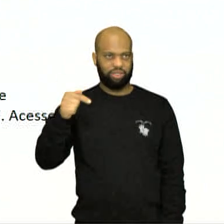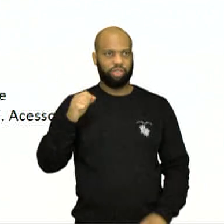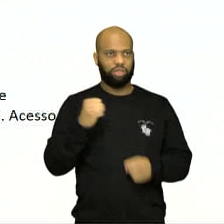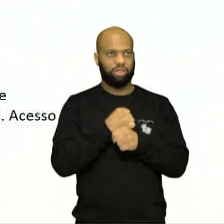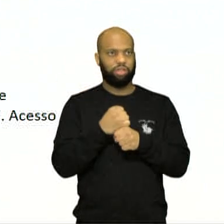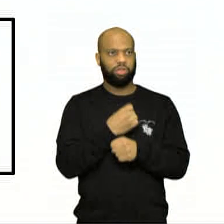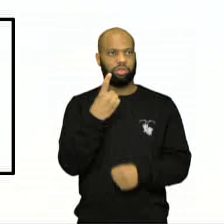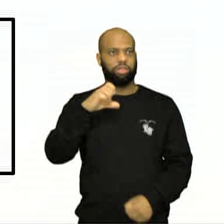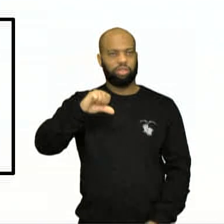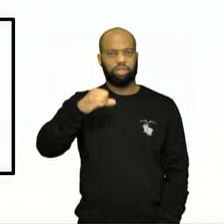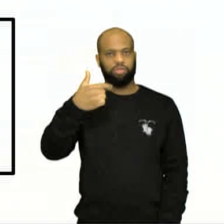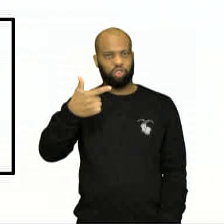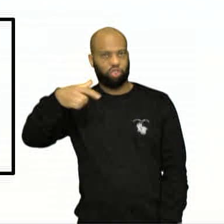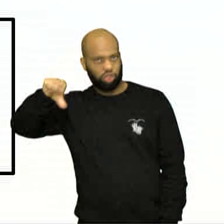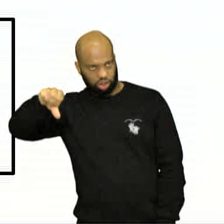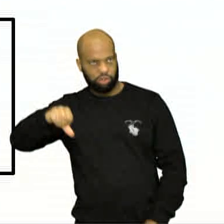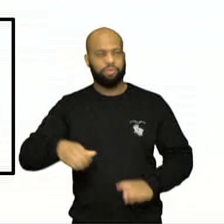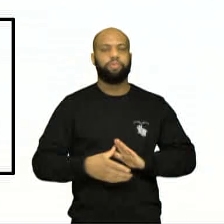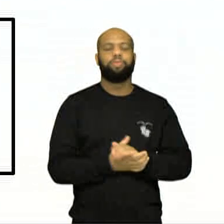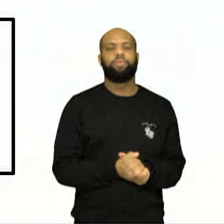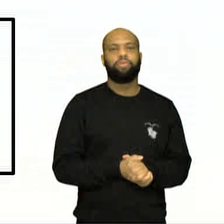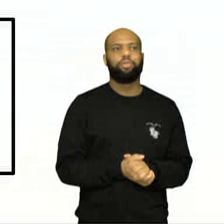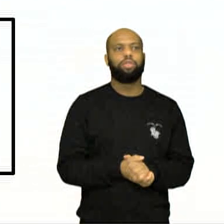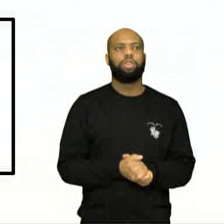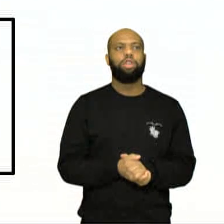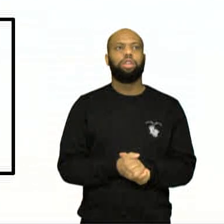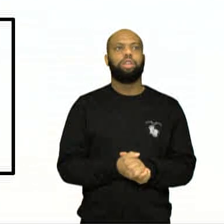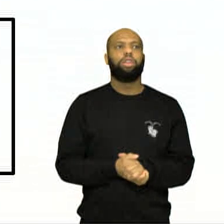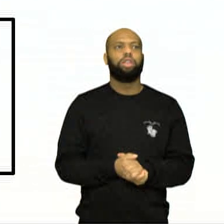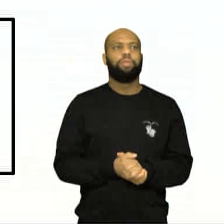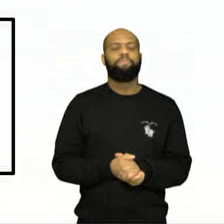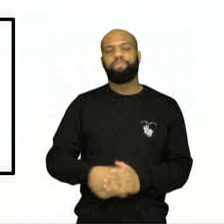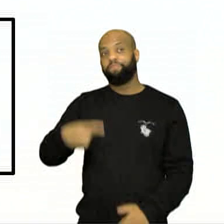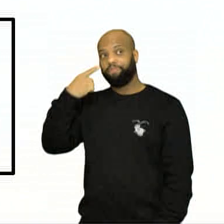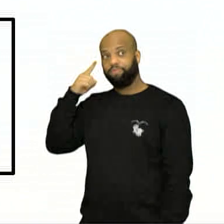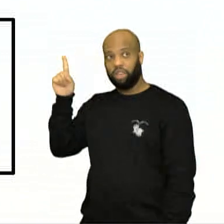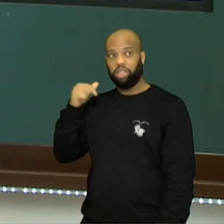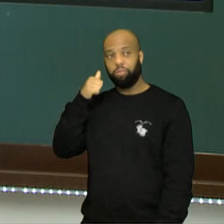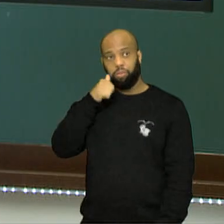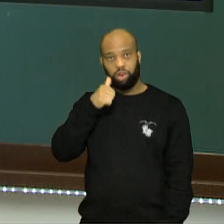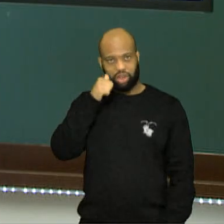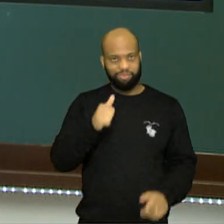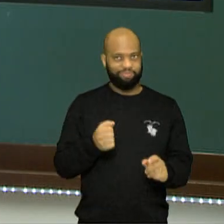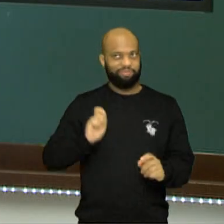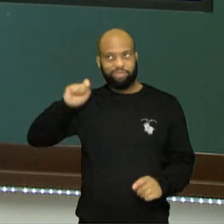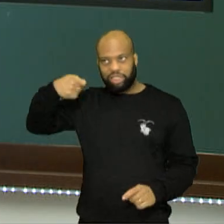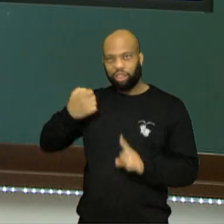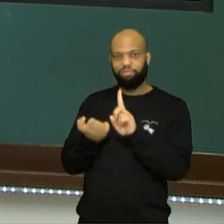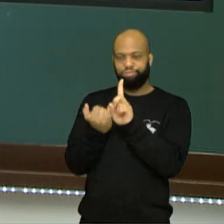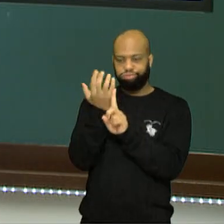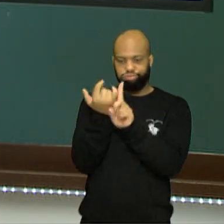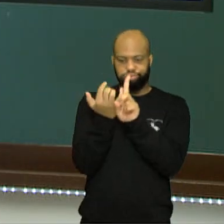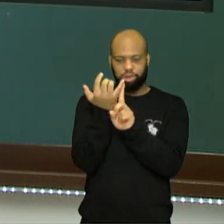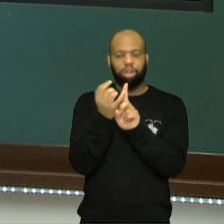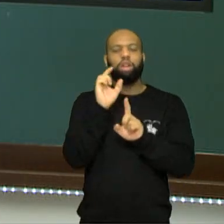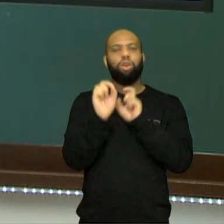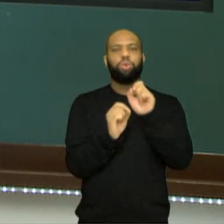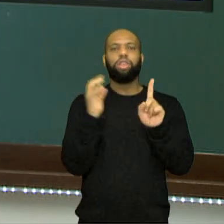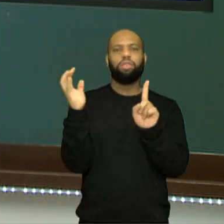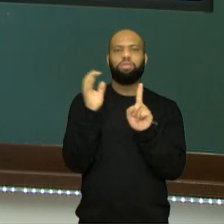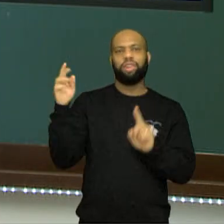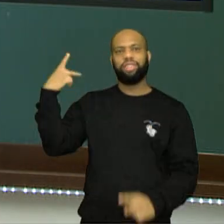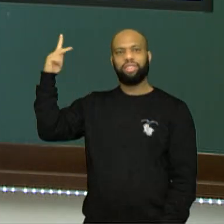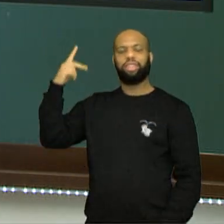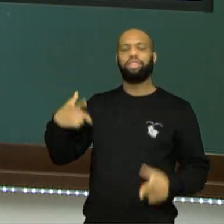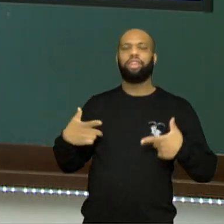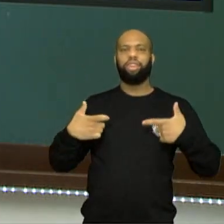1929, perdão. Mas então, pessoal, a gente falou da Joana d'Arc. Qual que é a influência da Joana d'Arc para a